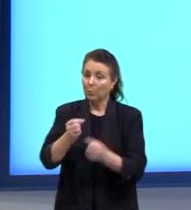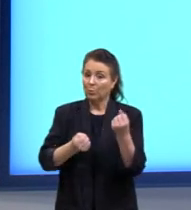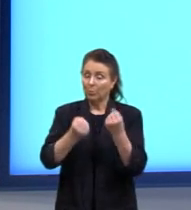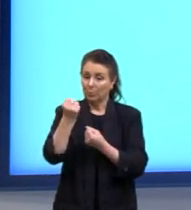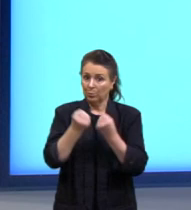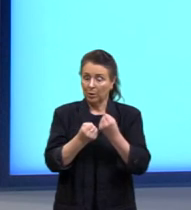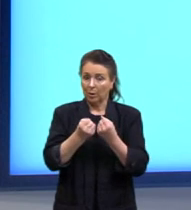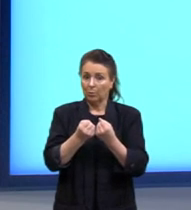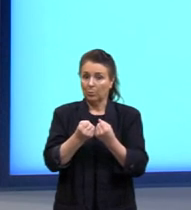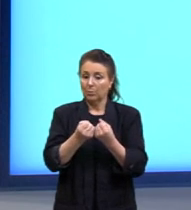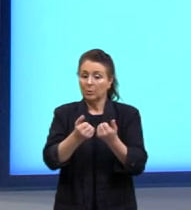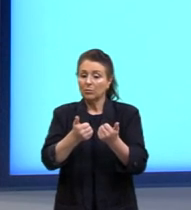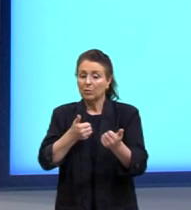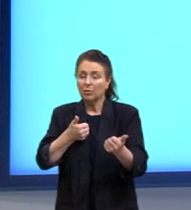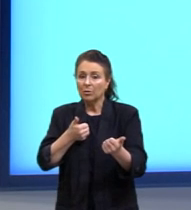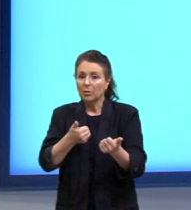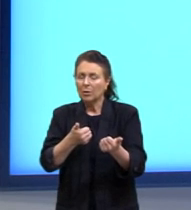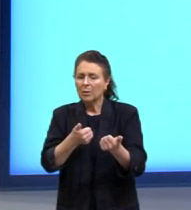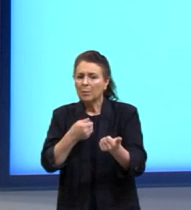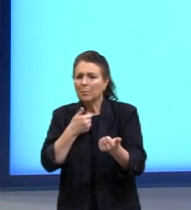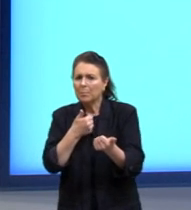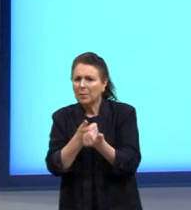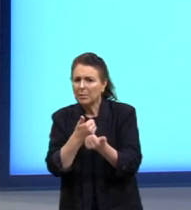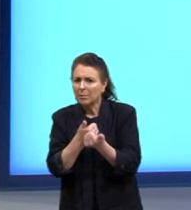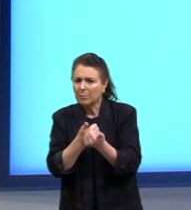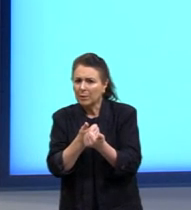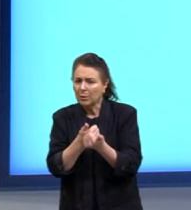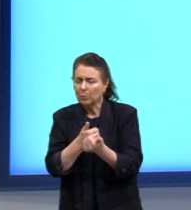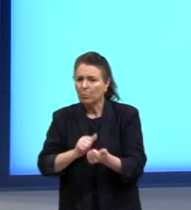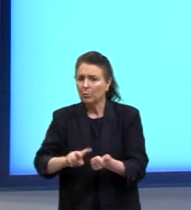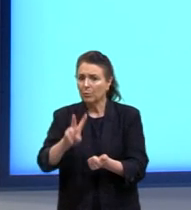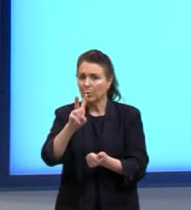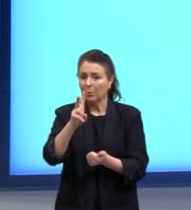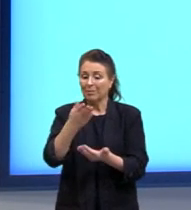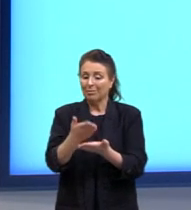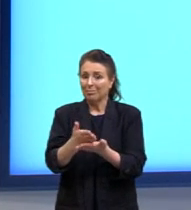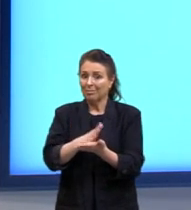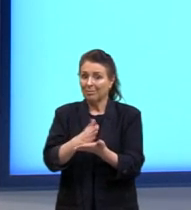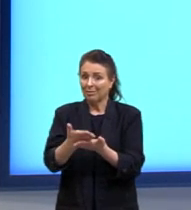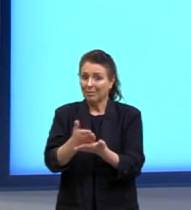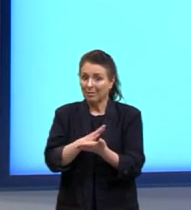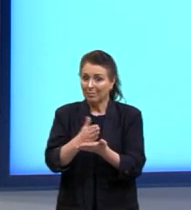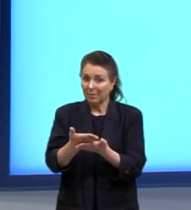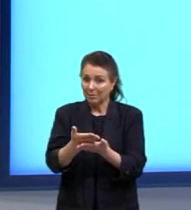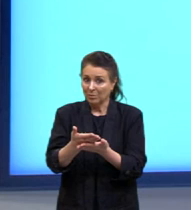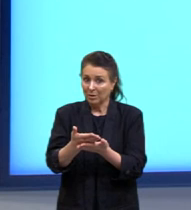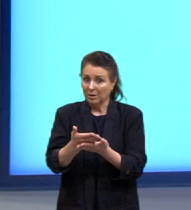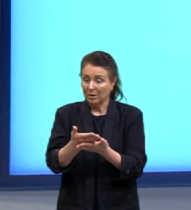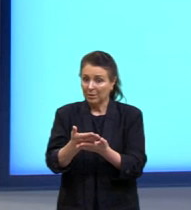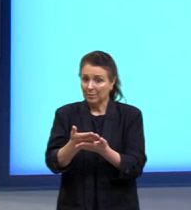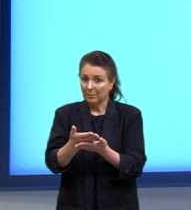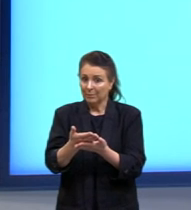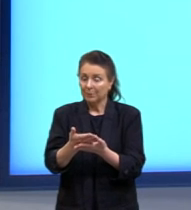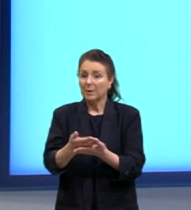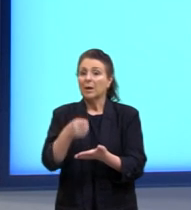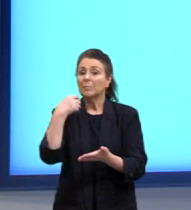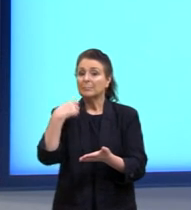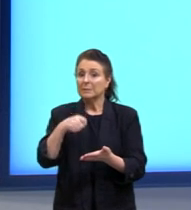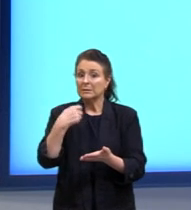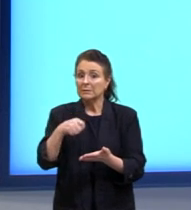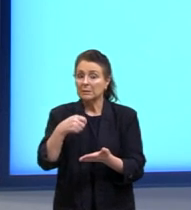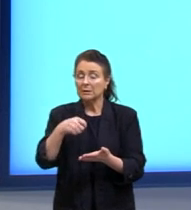valor mais próximo do rendimento médio Então traz a nova relação da Média né só que aí a gente precisa